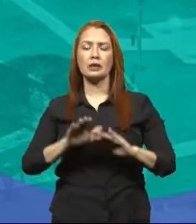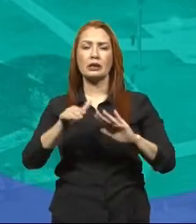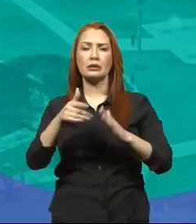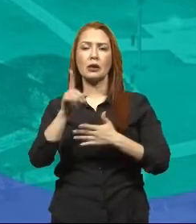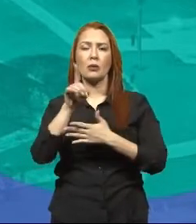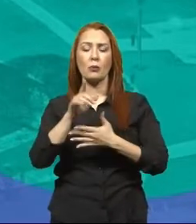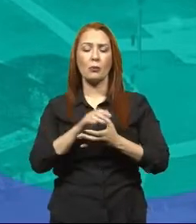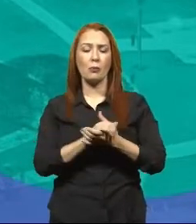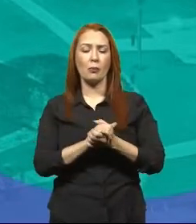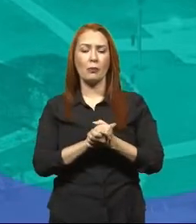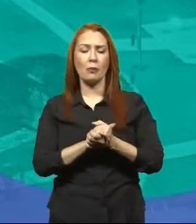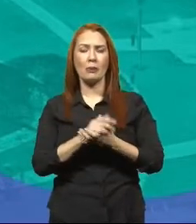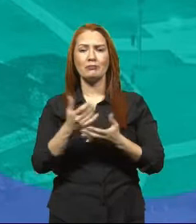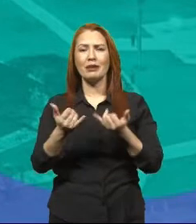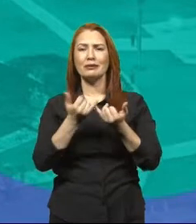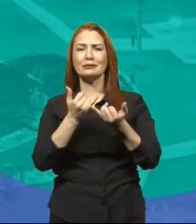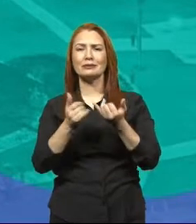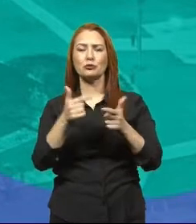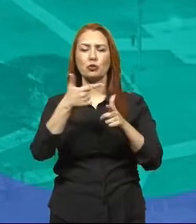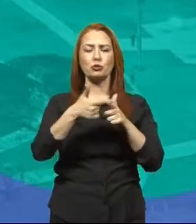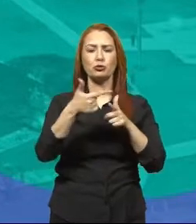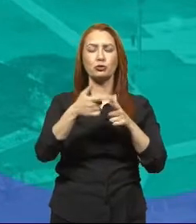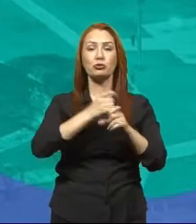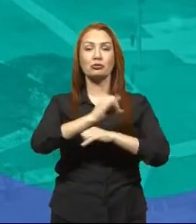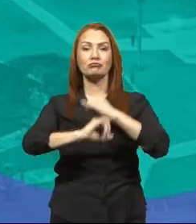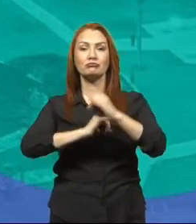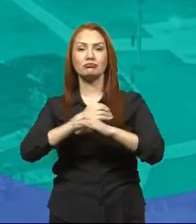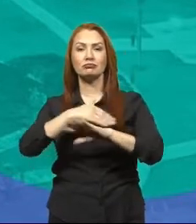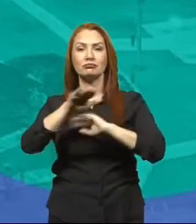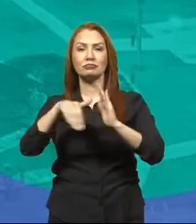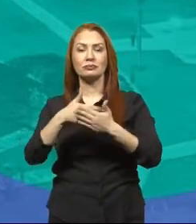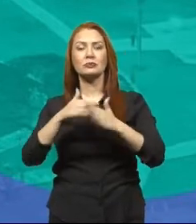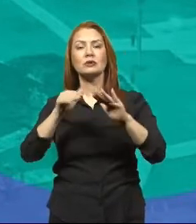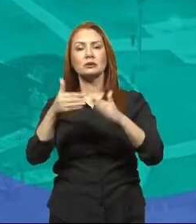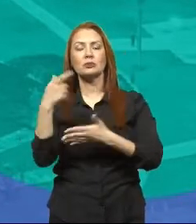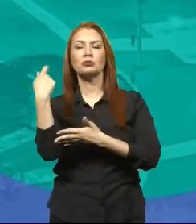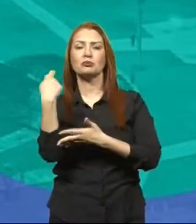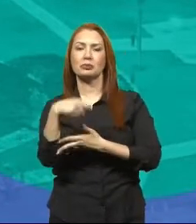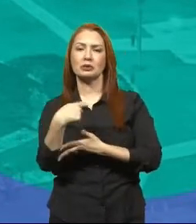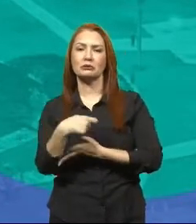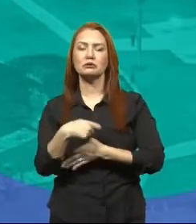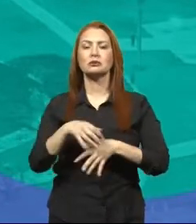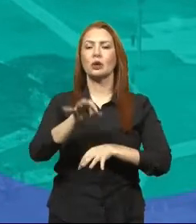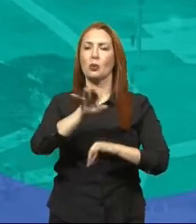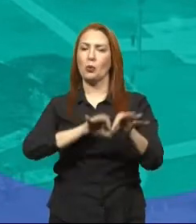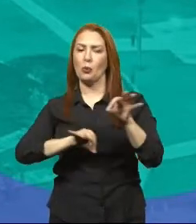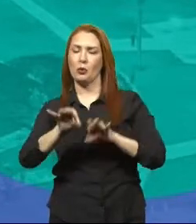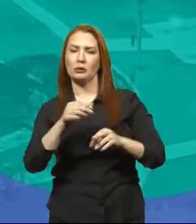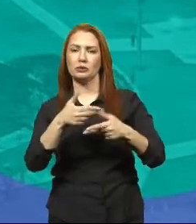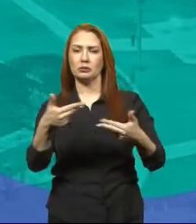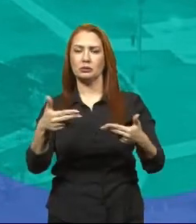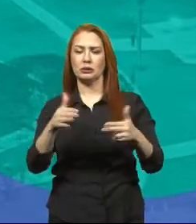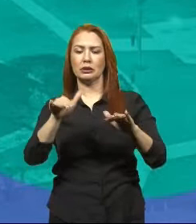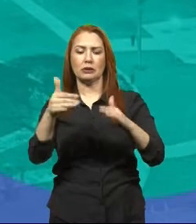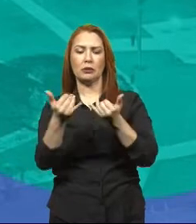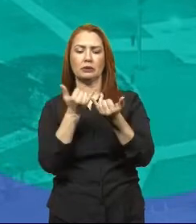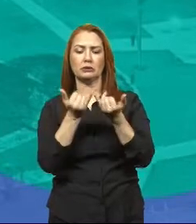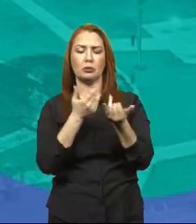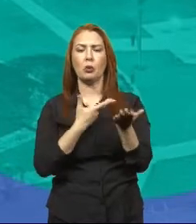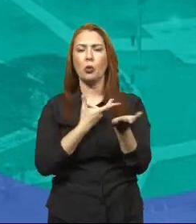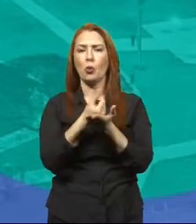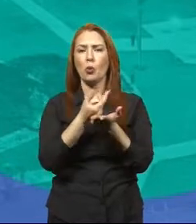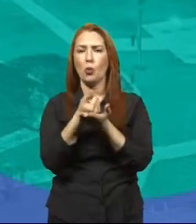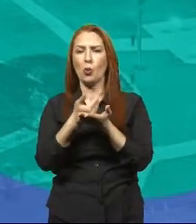né? E a gente tem que se preparar, né? E ao se preparar, a gente precisa comprar mais equipamentos,